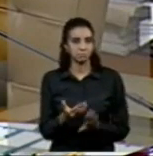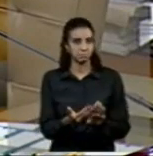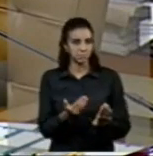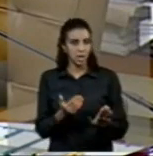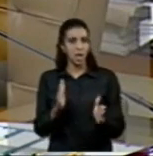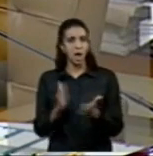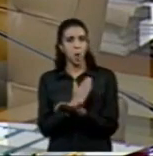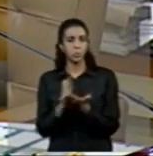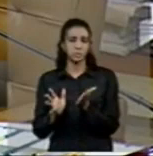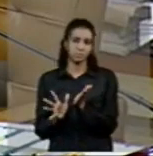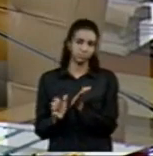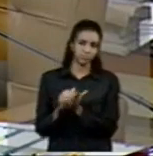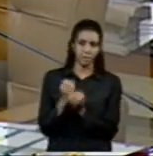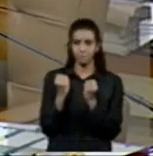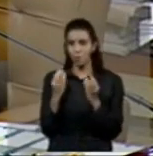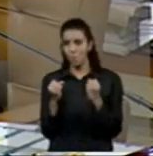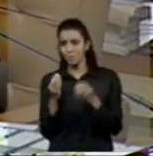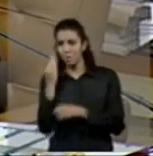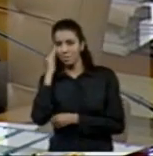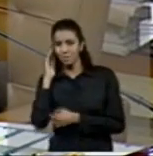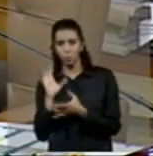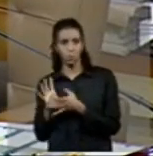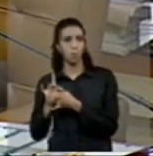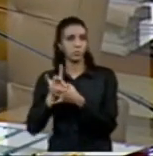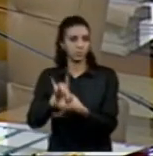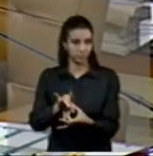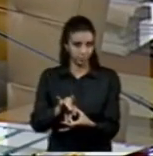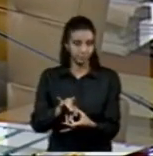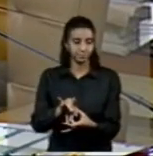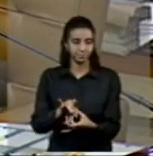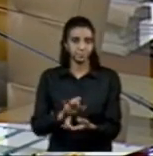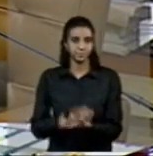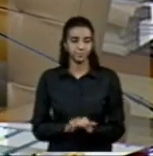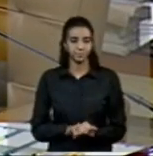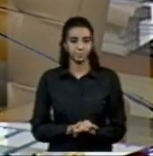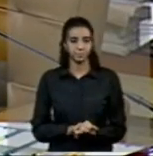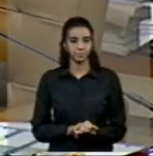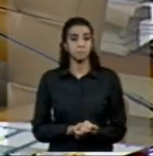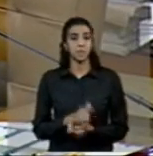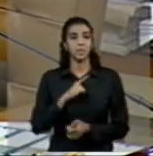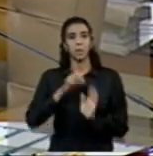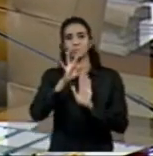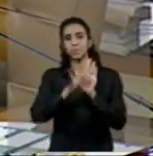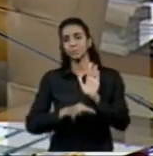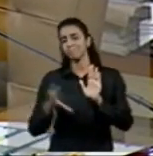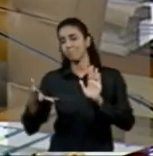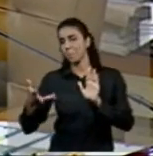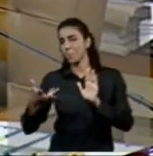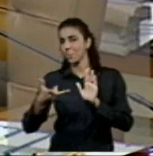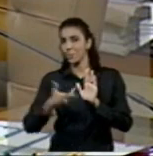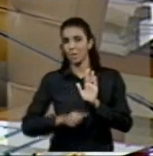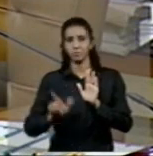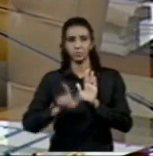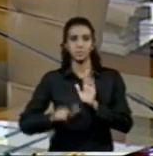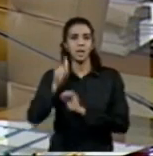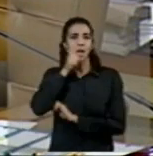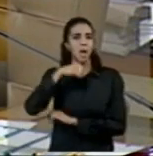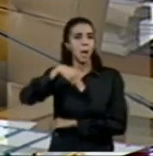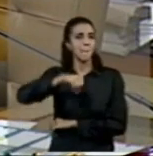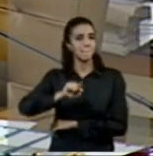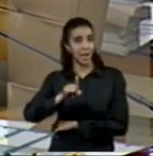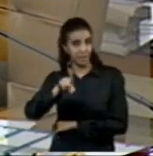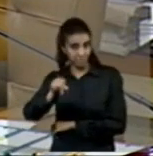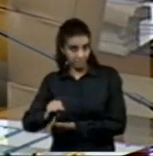dados para tecer um pano de fundo conceitual. Um primoroso texto doutrinário, Magda